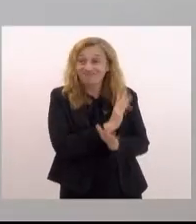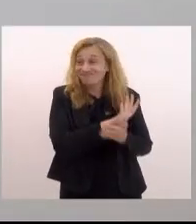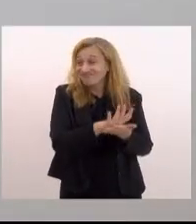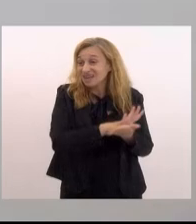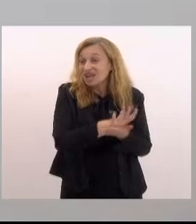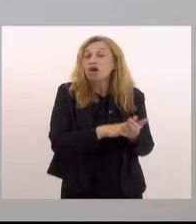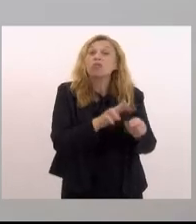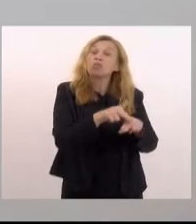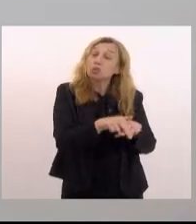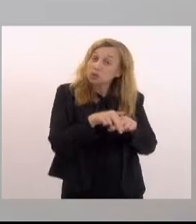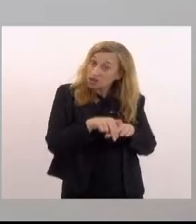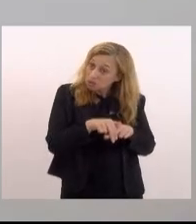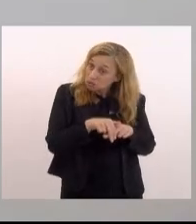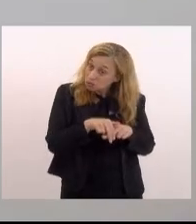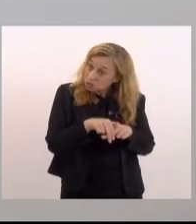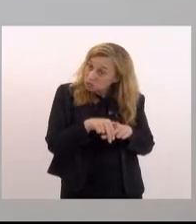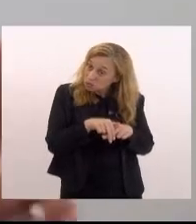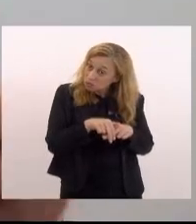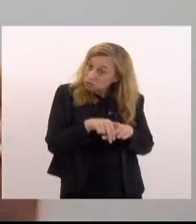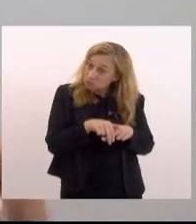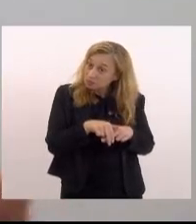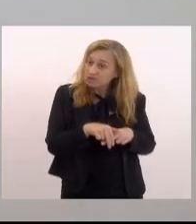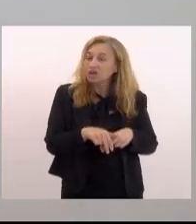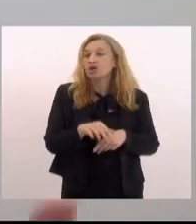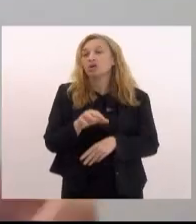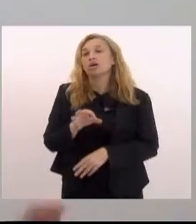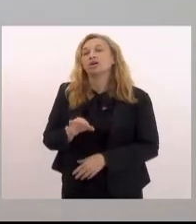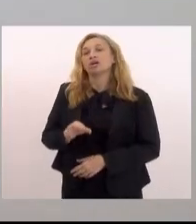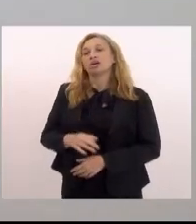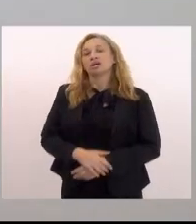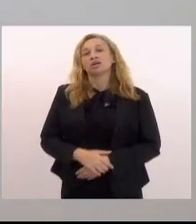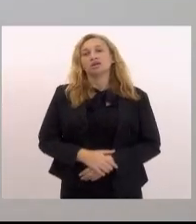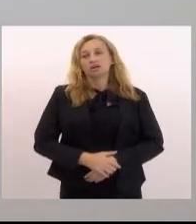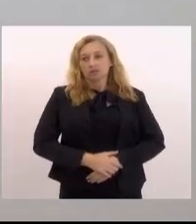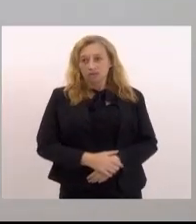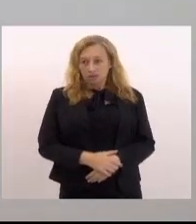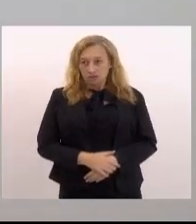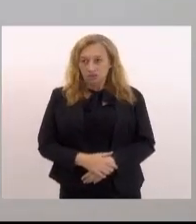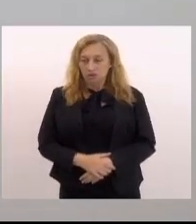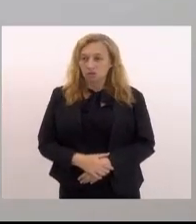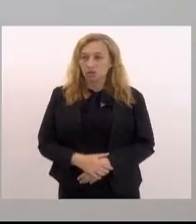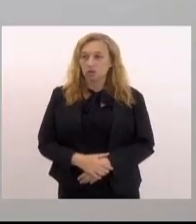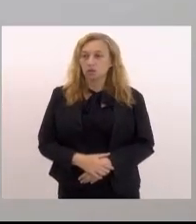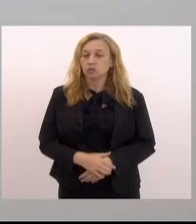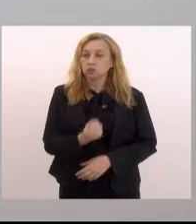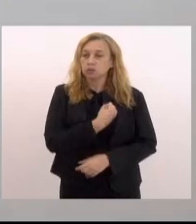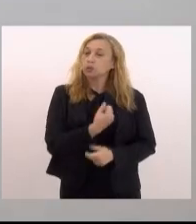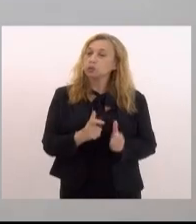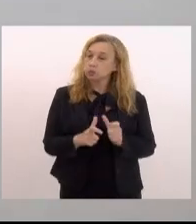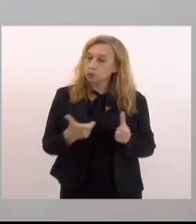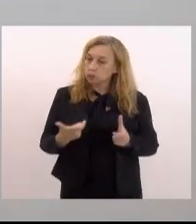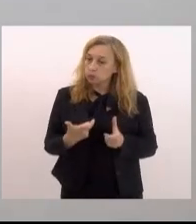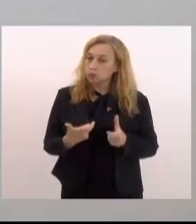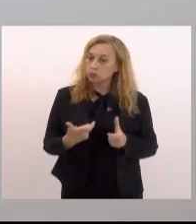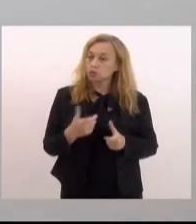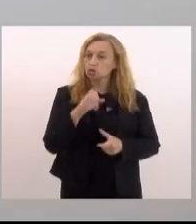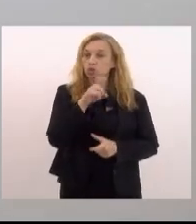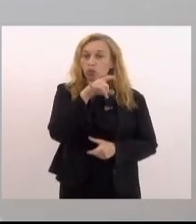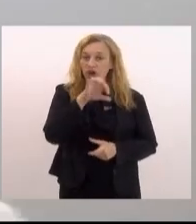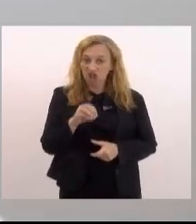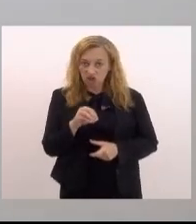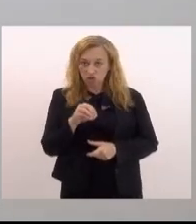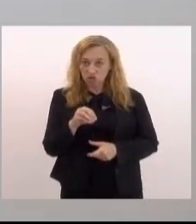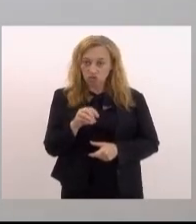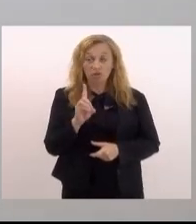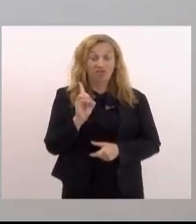Então, por isto que, aliás, o grau de depredação desse eixo rodoviário é